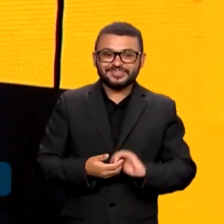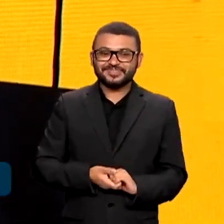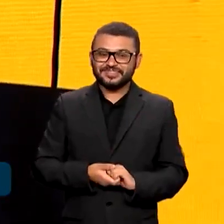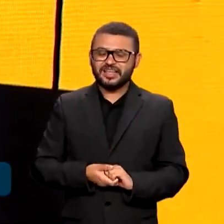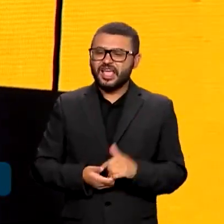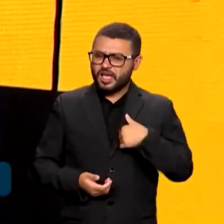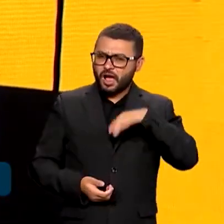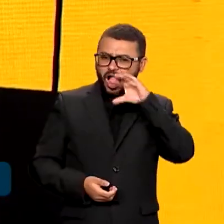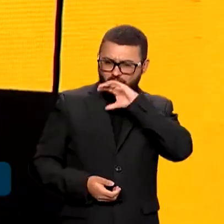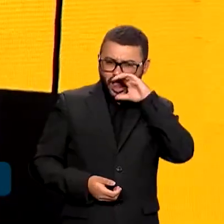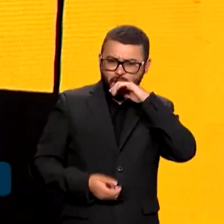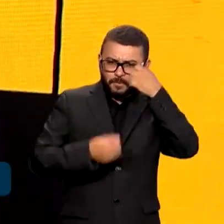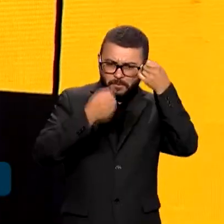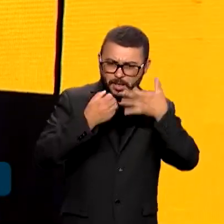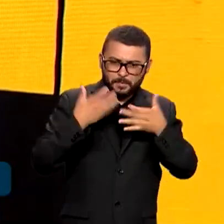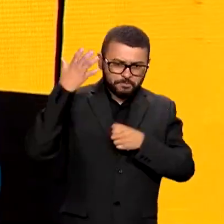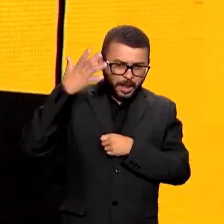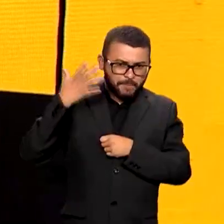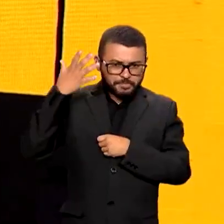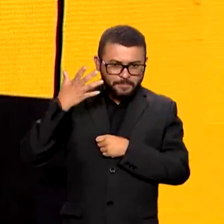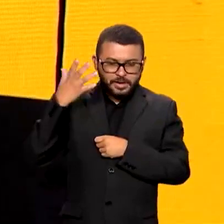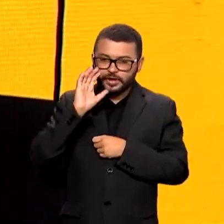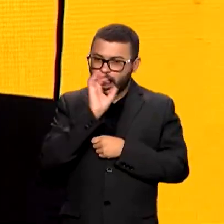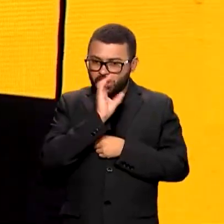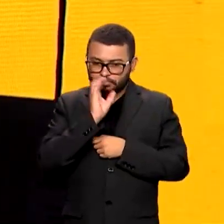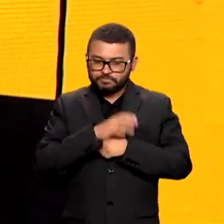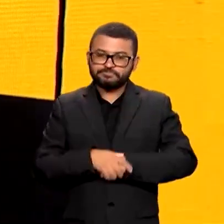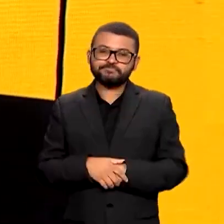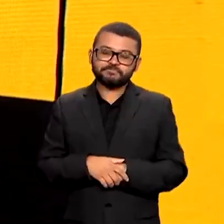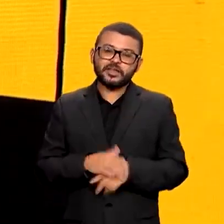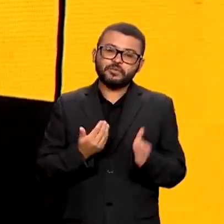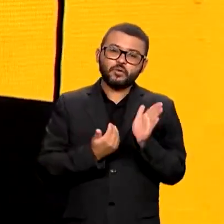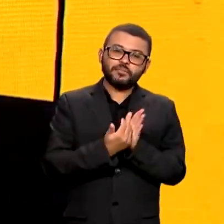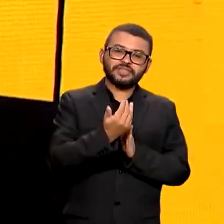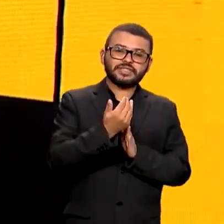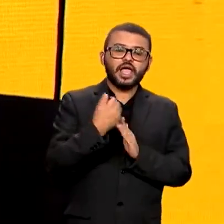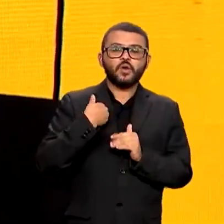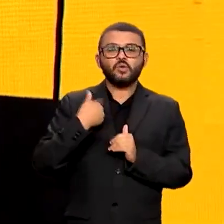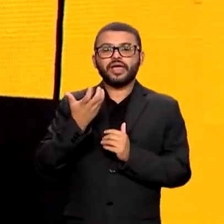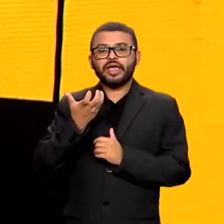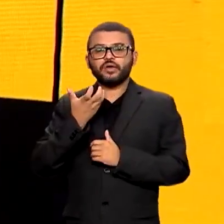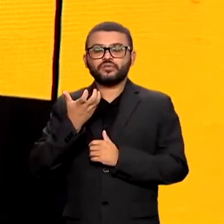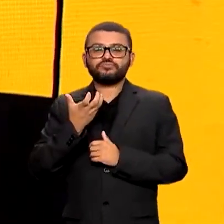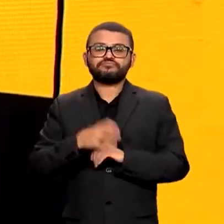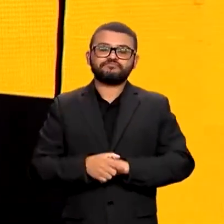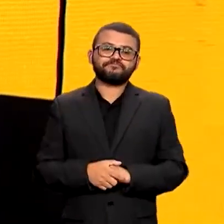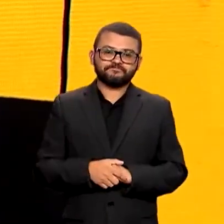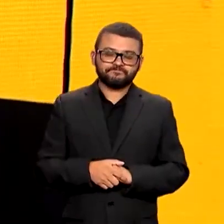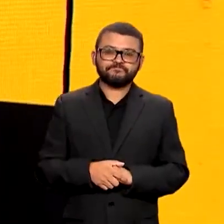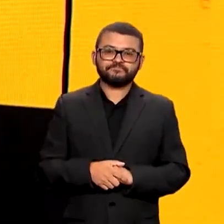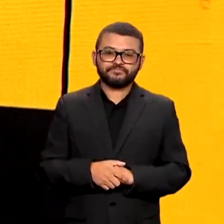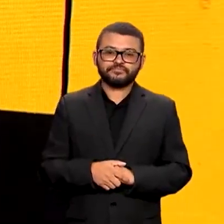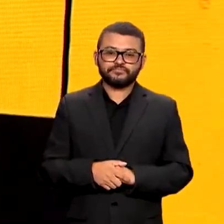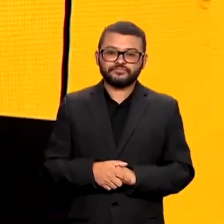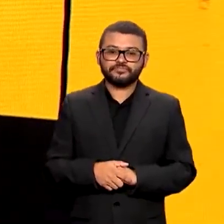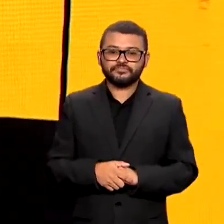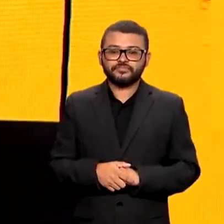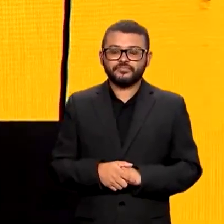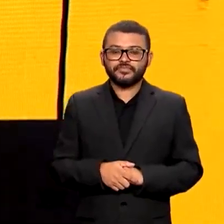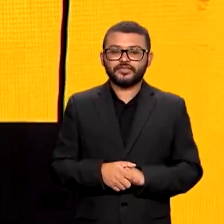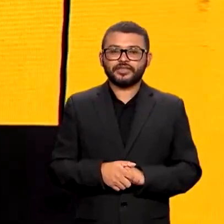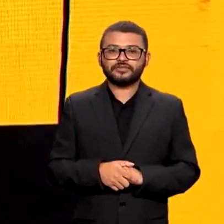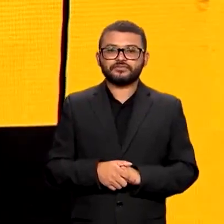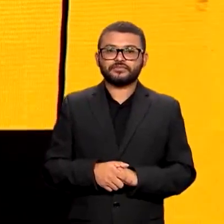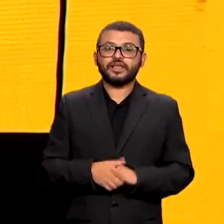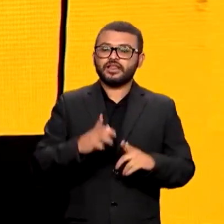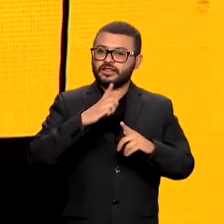Eu vou ser muito breve, mas eu queria iniciar dizendo que eu trago aqui